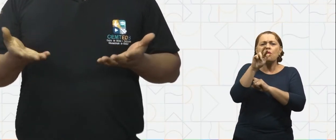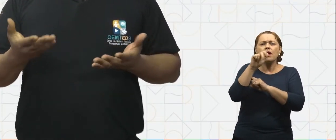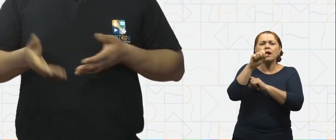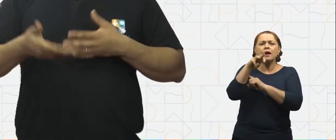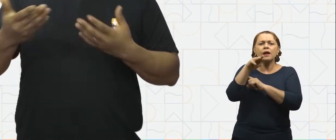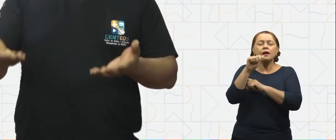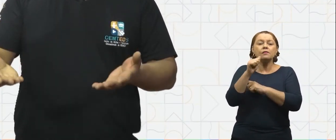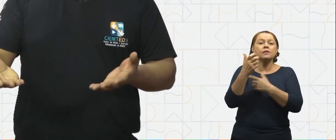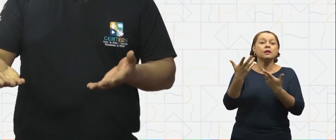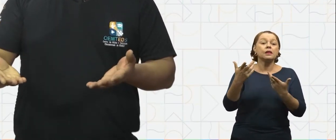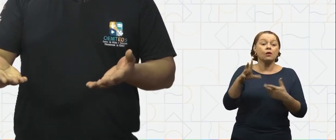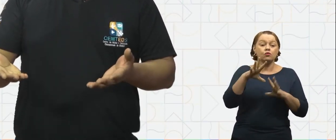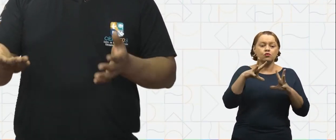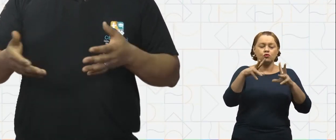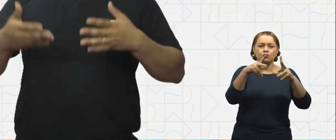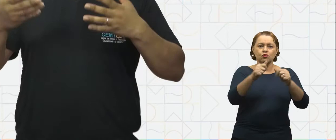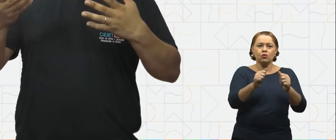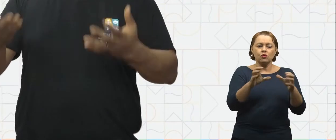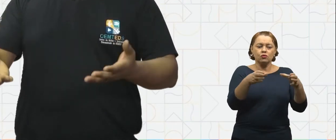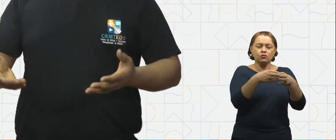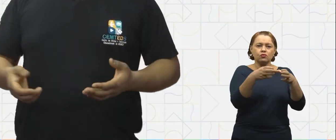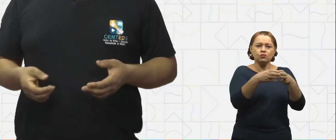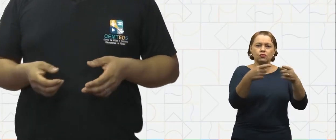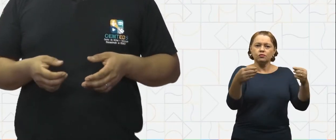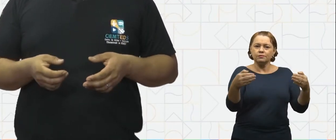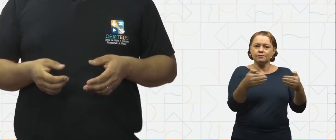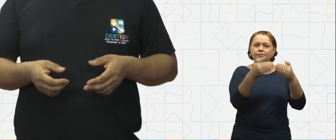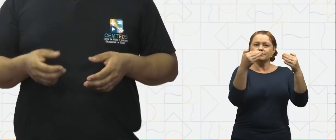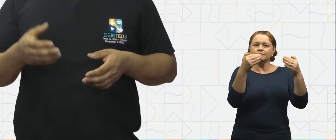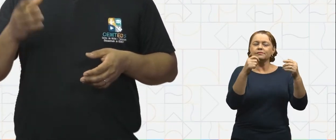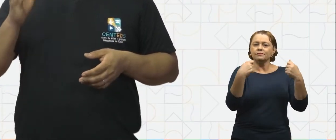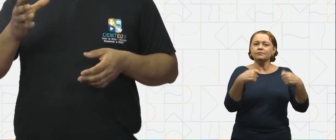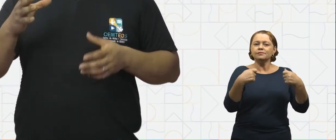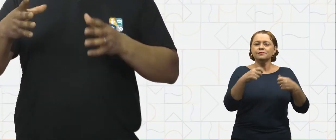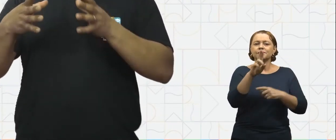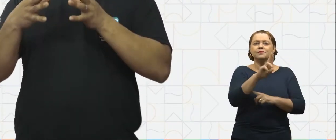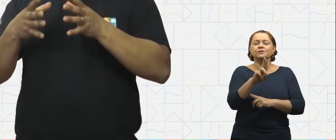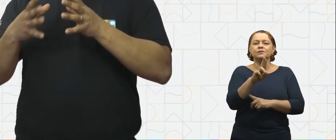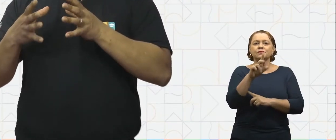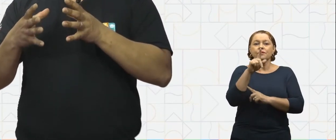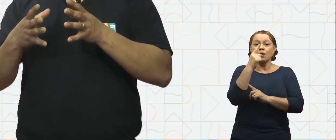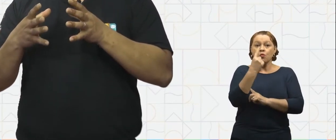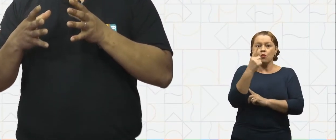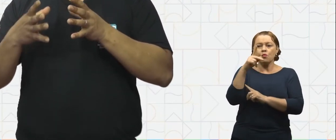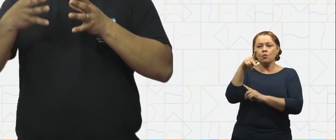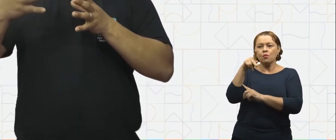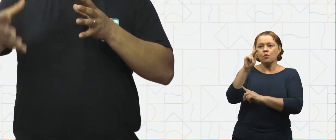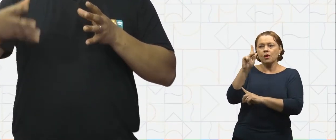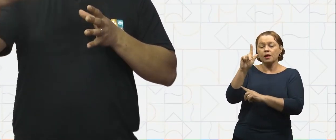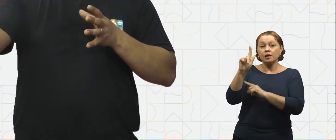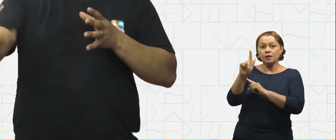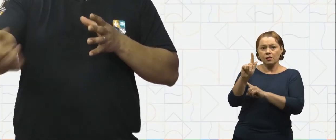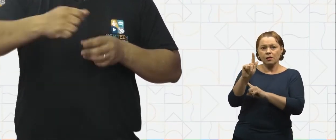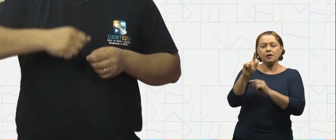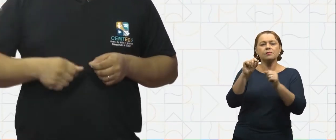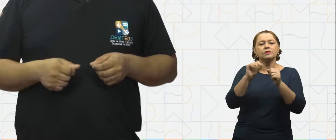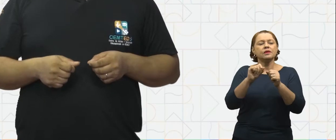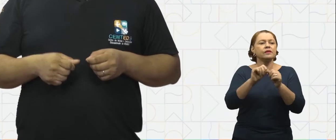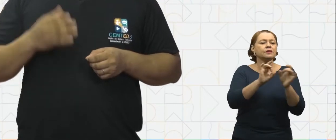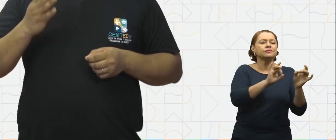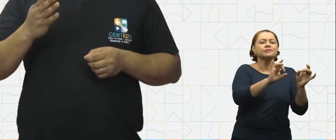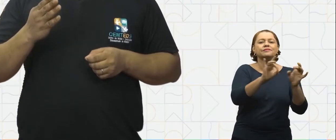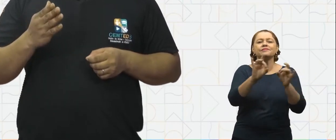Então, eles concordaram que utilizariam a medida de 1 quilograma para realizar as